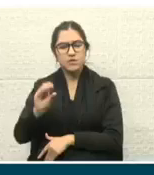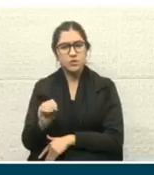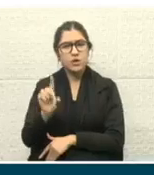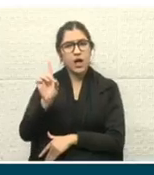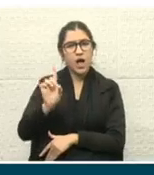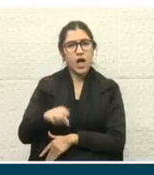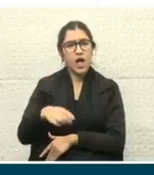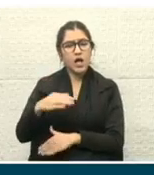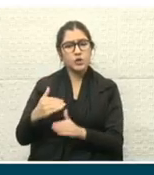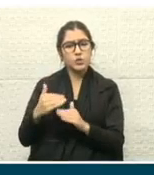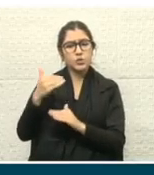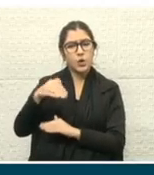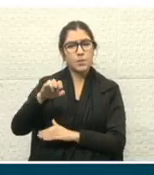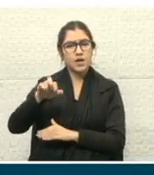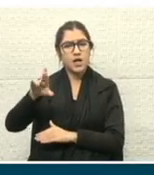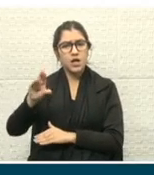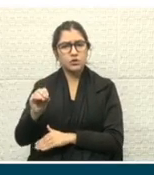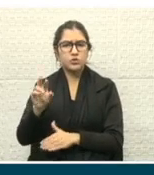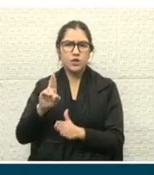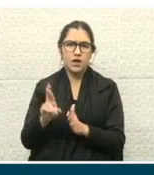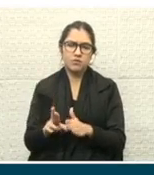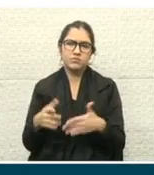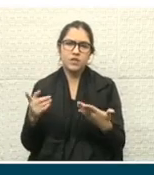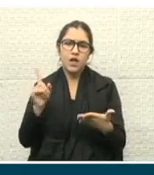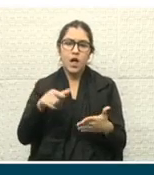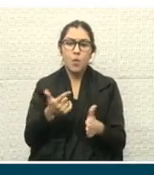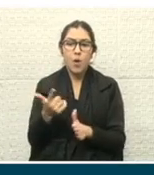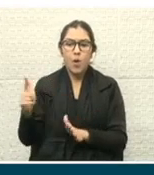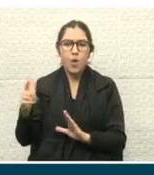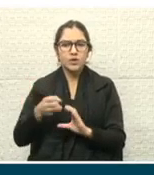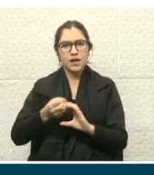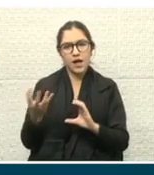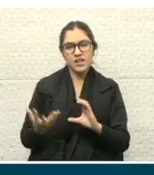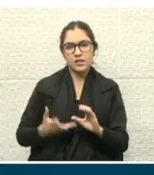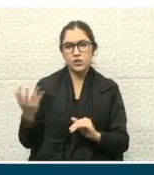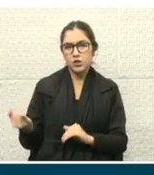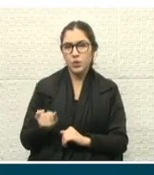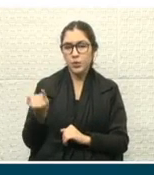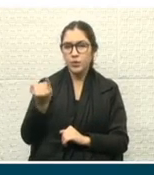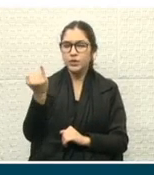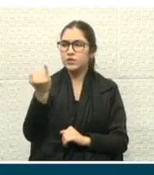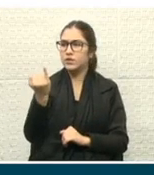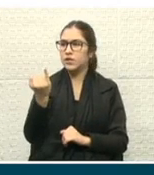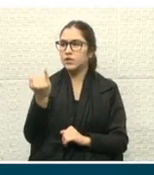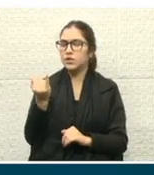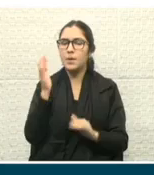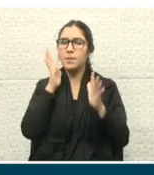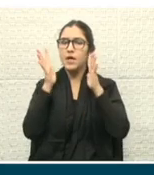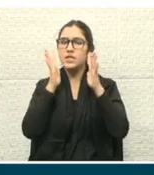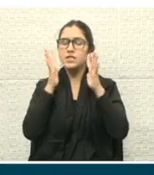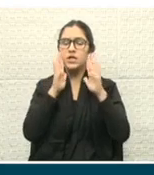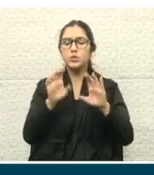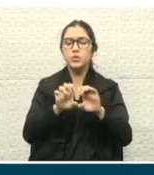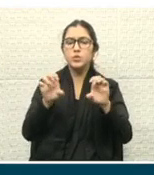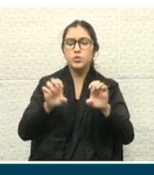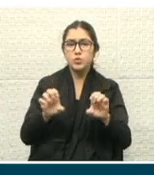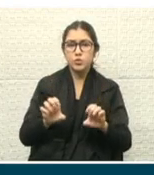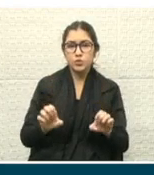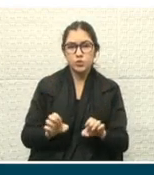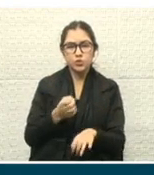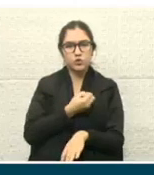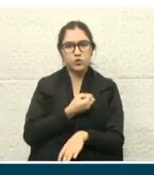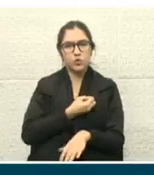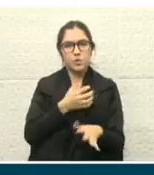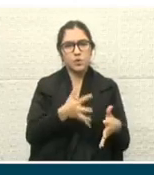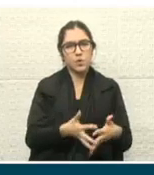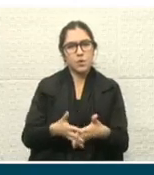ponto sobre o eixo real. Então, essa é uma outra característica importante, pensando na estrutura dos